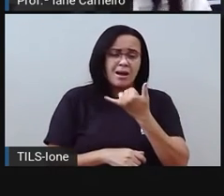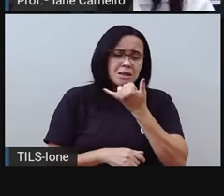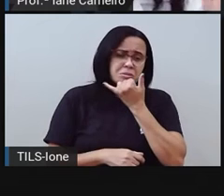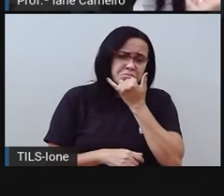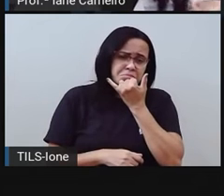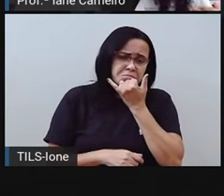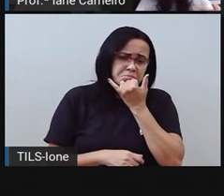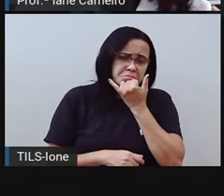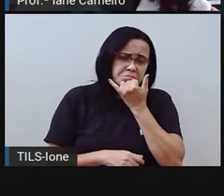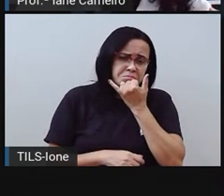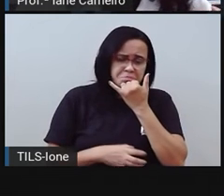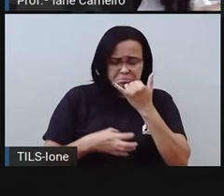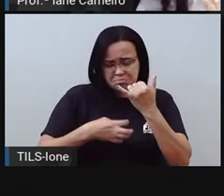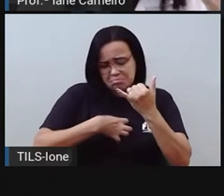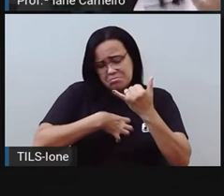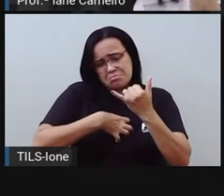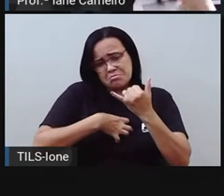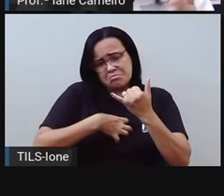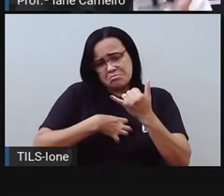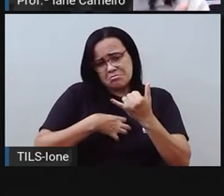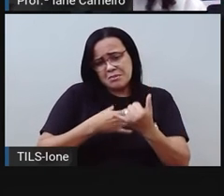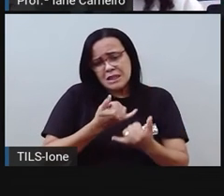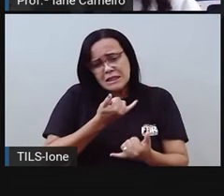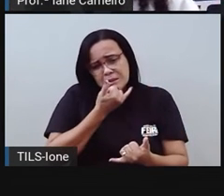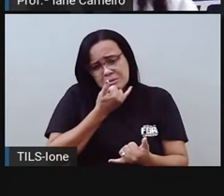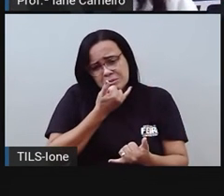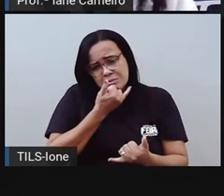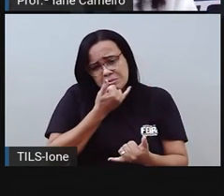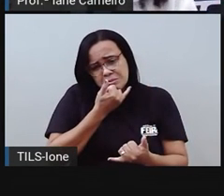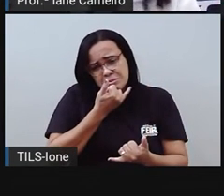arrependido, a gente vai entender, o outro vai ficar